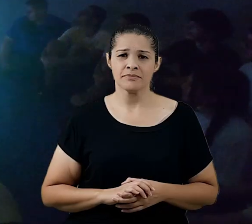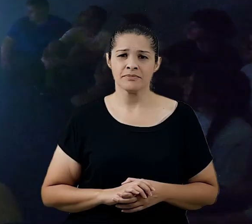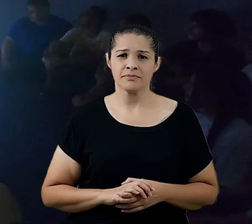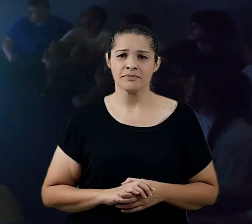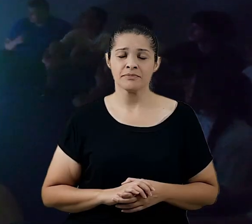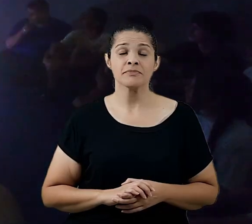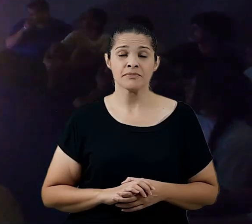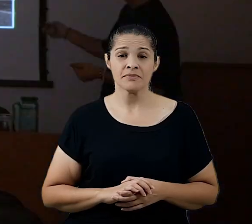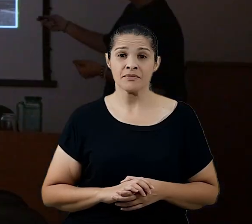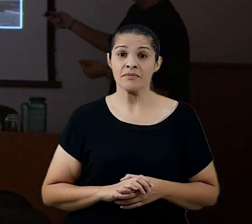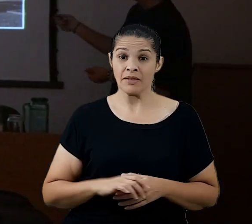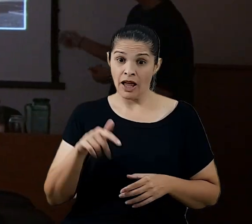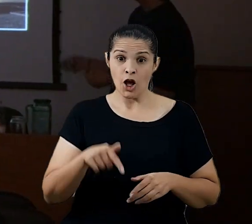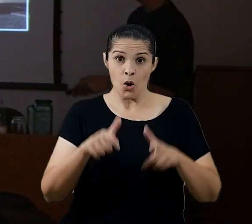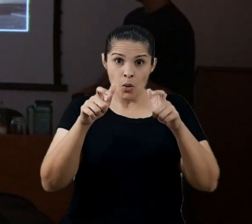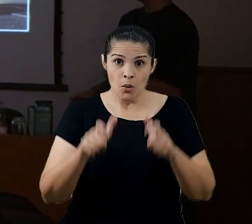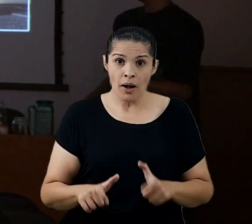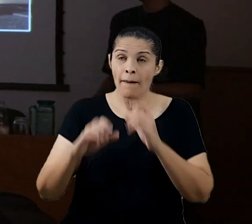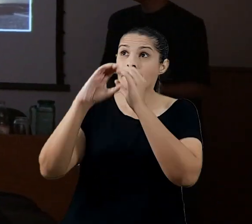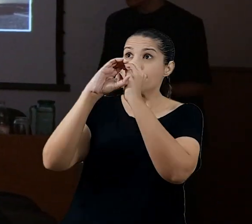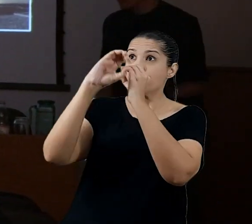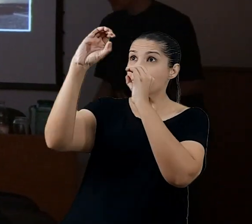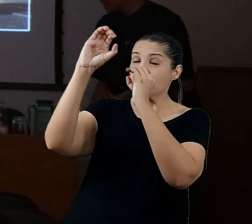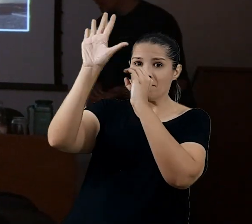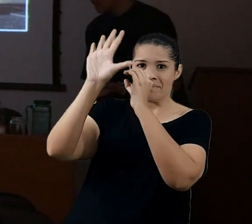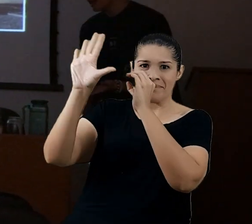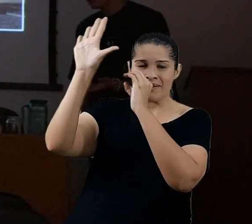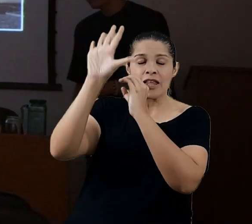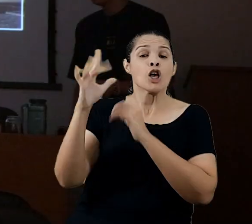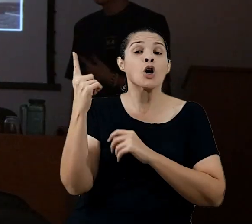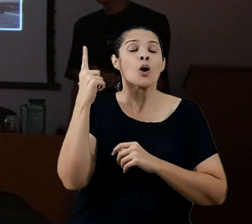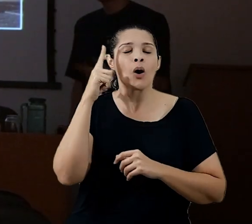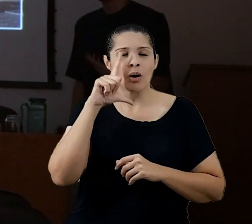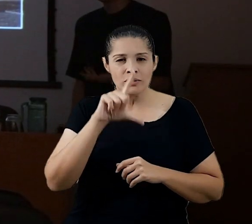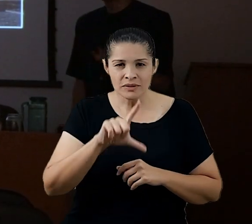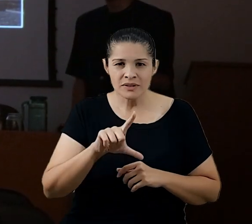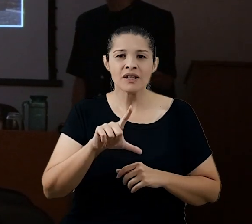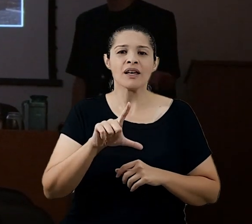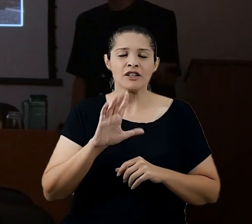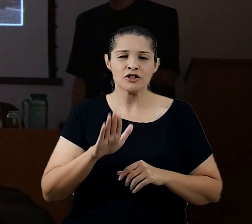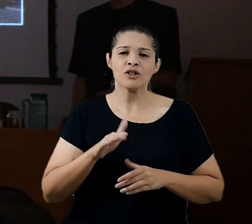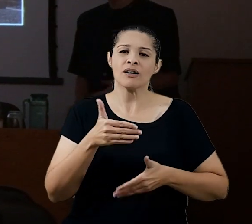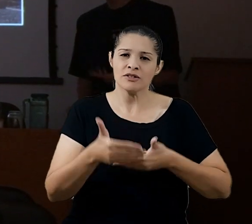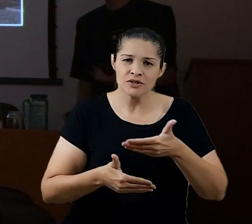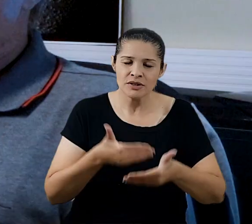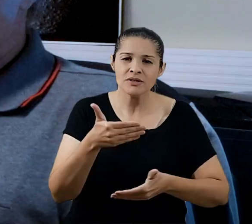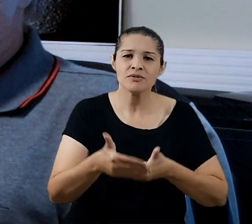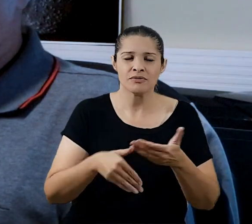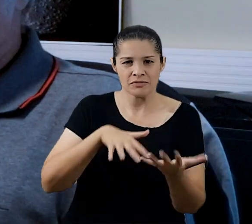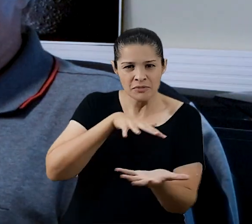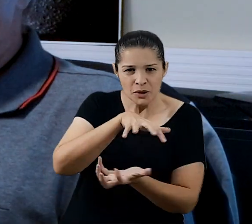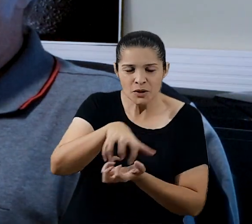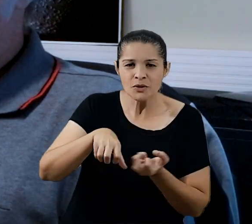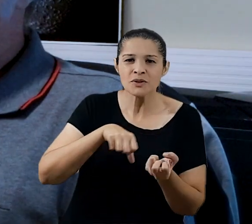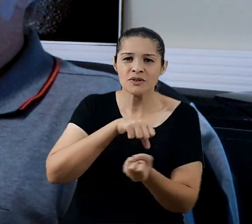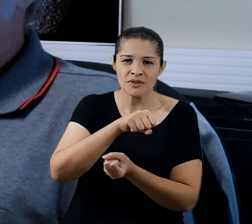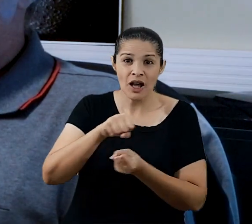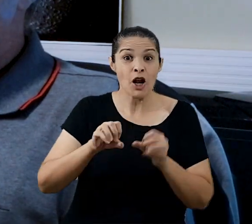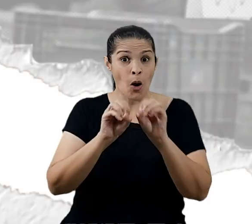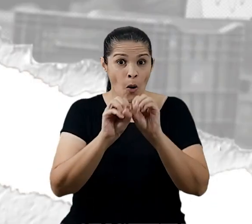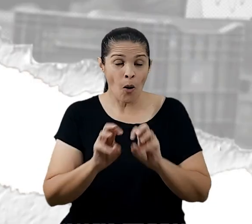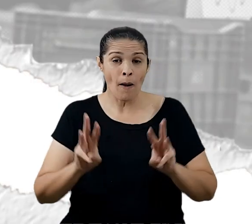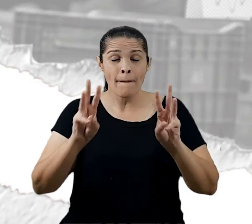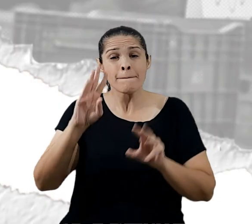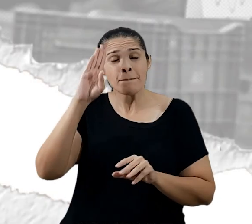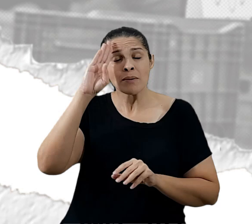O observatório consegue atuar nos Objetivos de Desenvolvimento Sustentável da ONU, principalmente